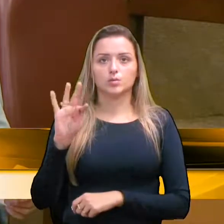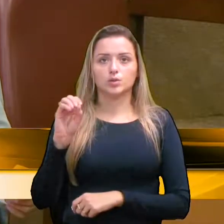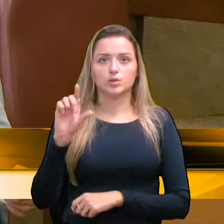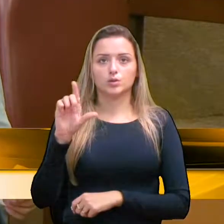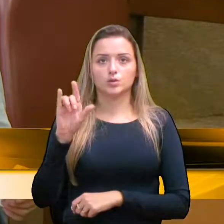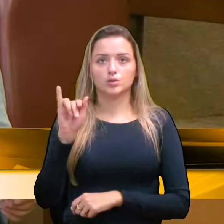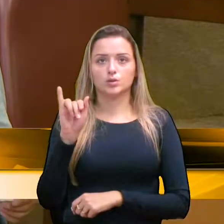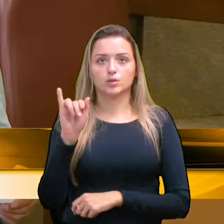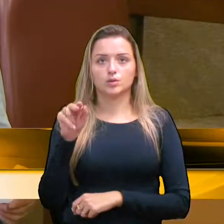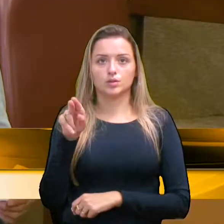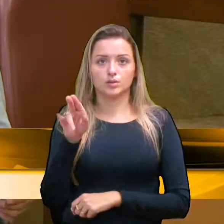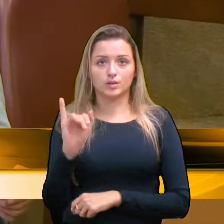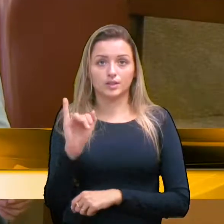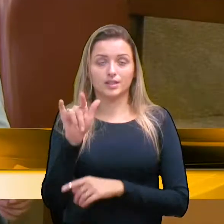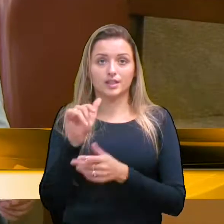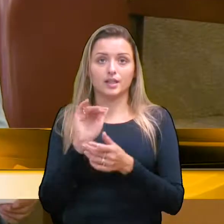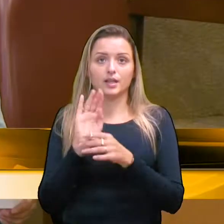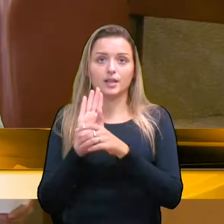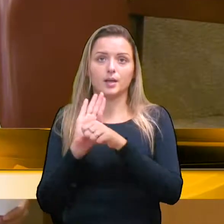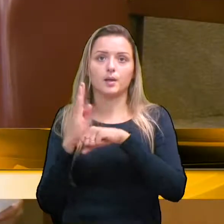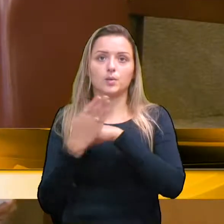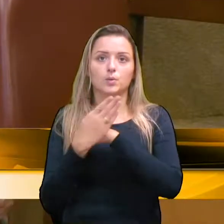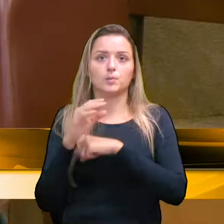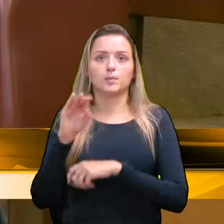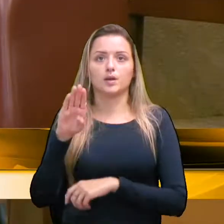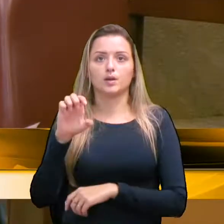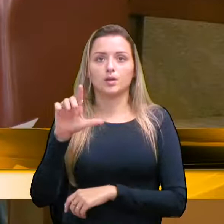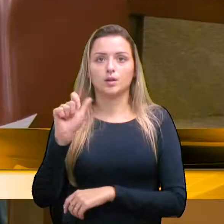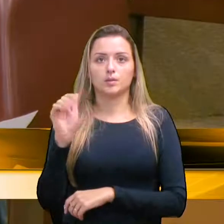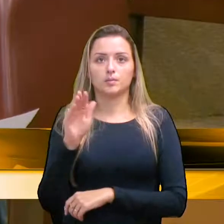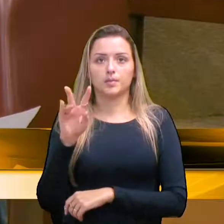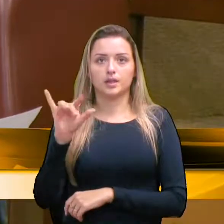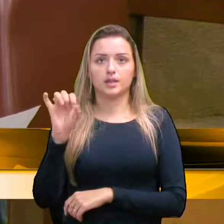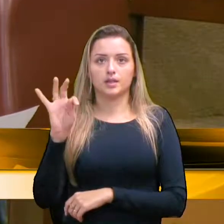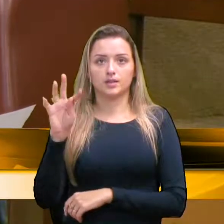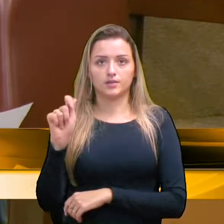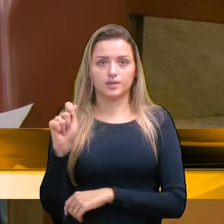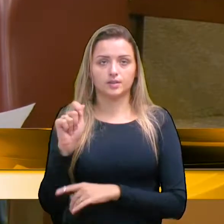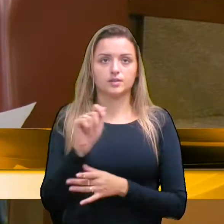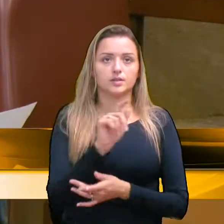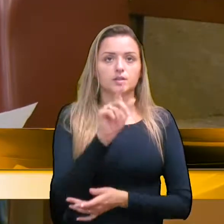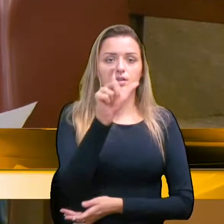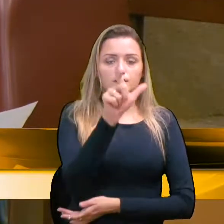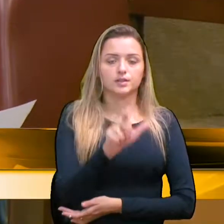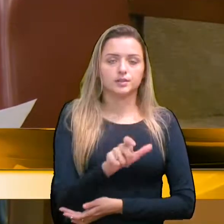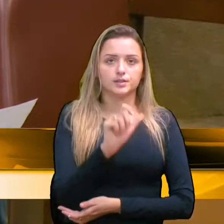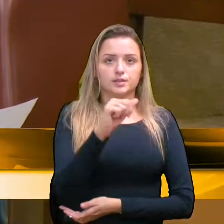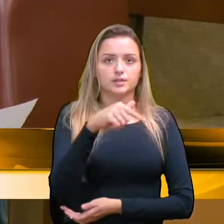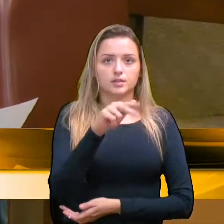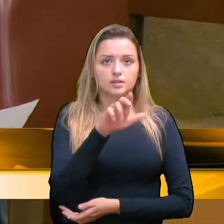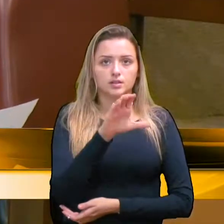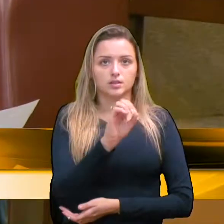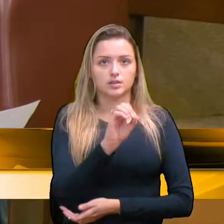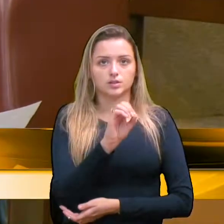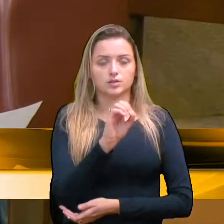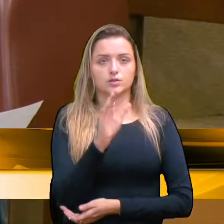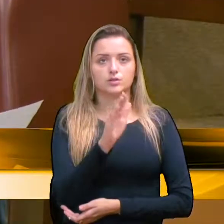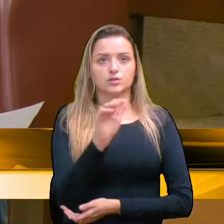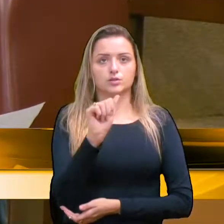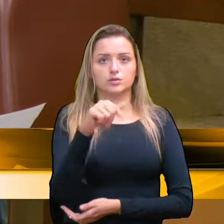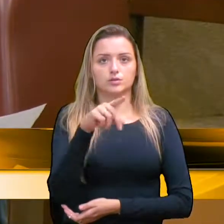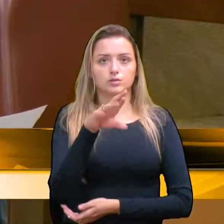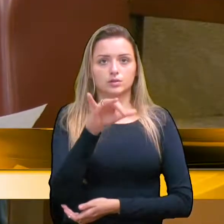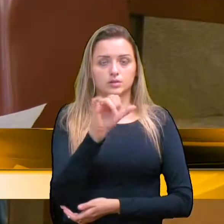loteamento Bortolini é no bairro Bela Vista. Então, seu Ângelo Andrés, que com